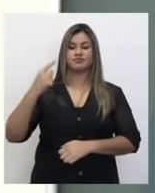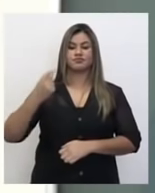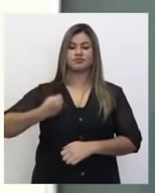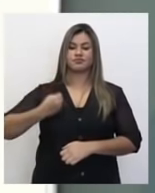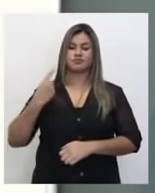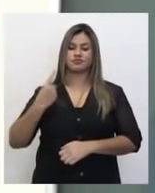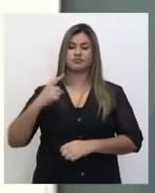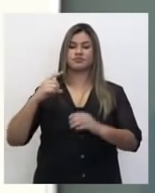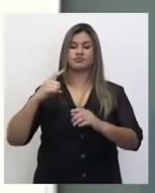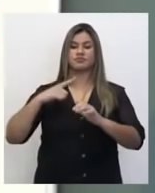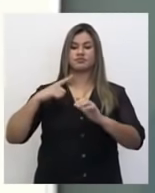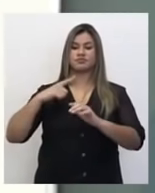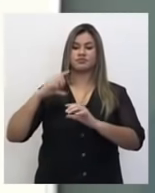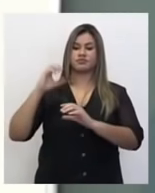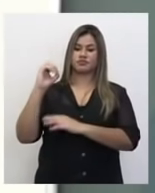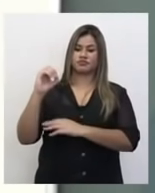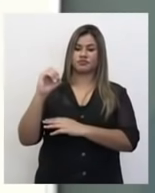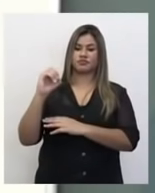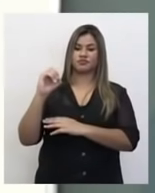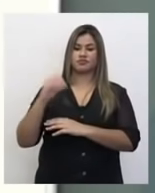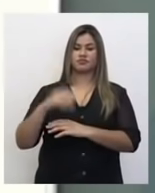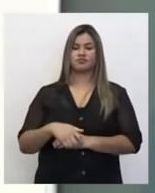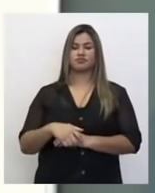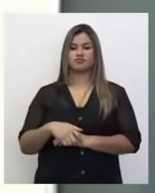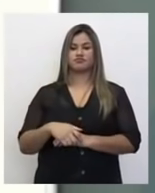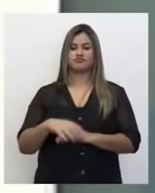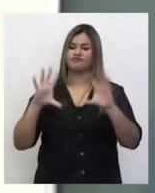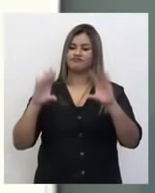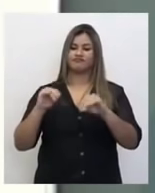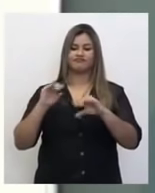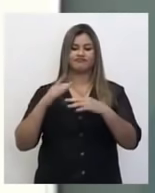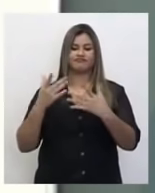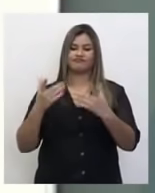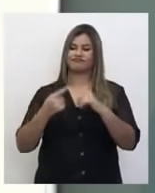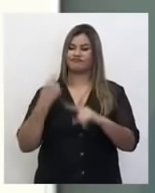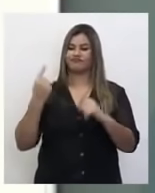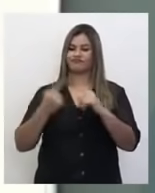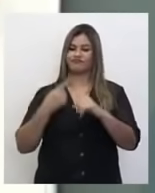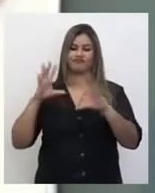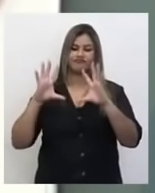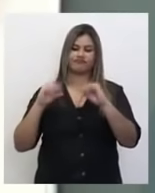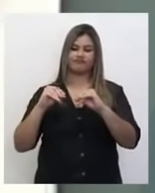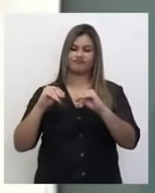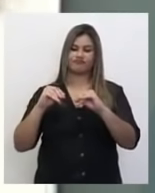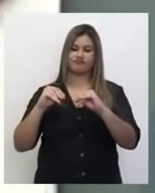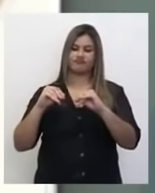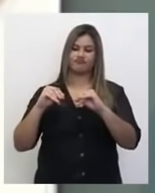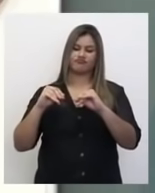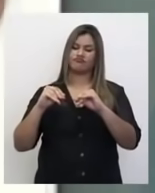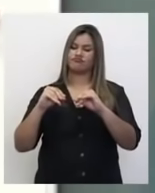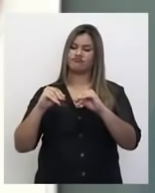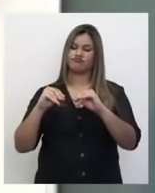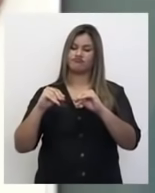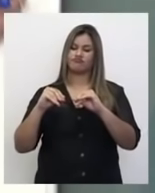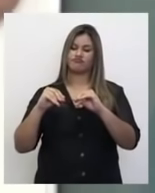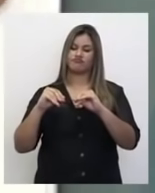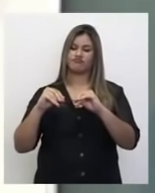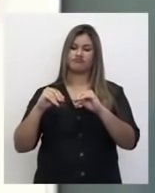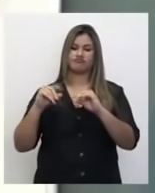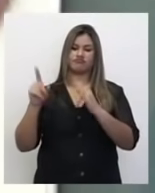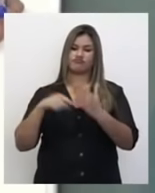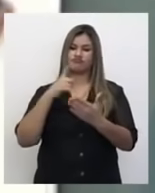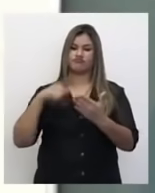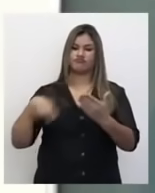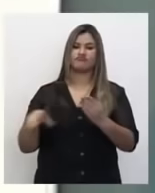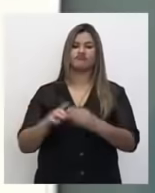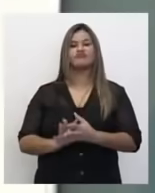a gente tem o zero. O zero é o quê? Desligado. Se tá desligado, não tá passando corrente, esse número pra gente não